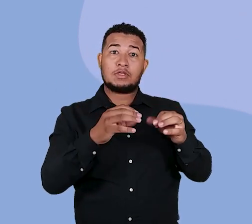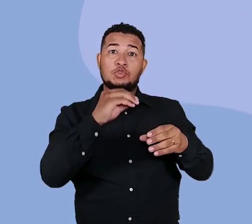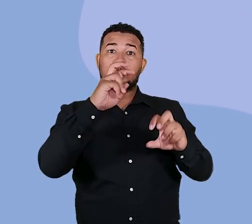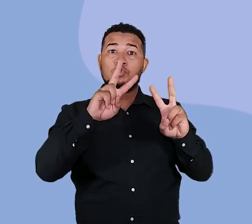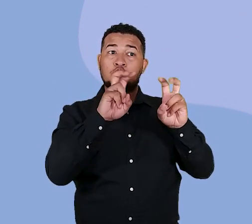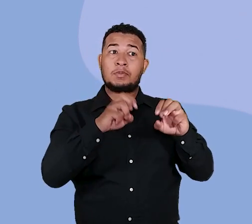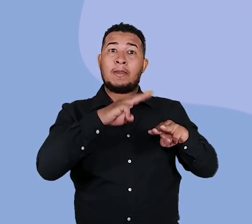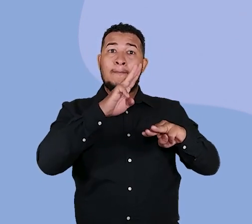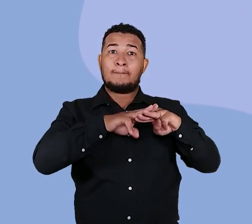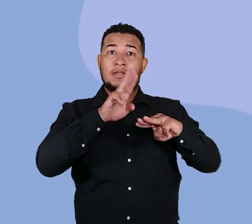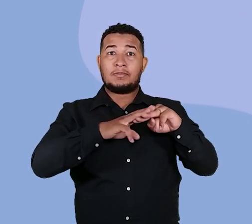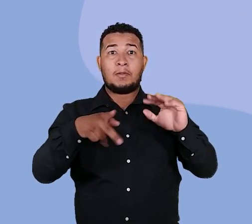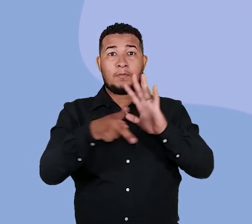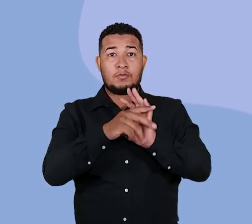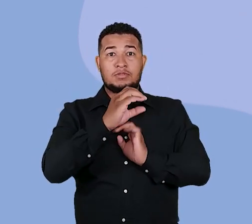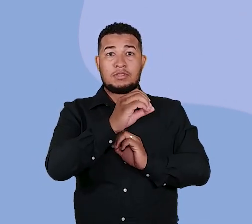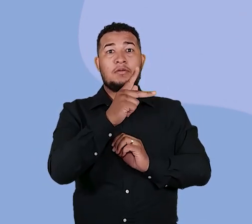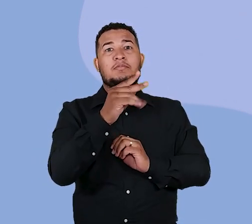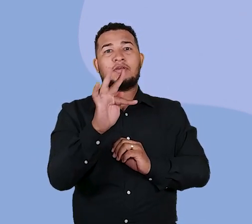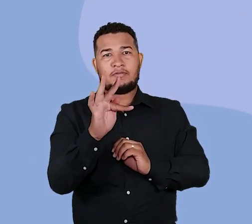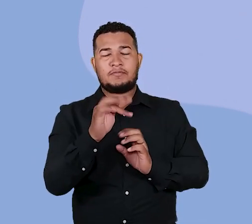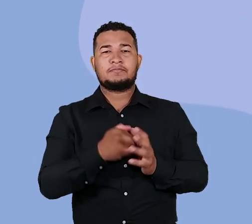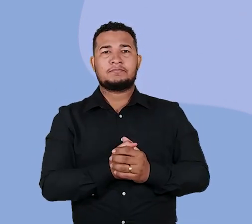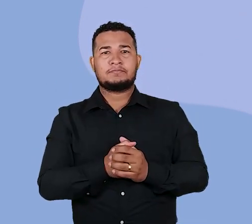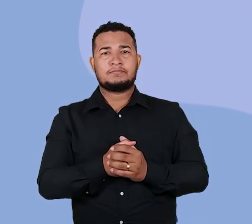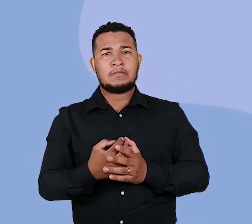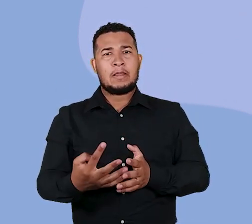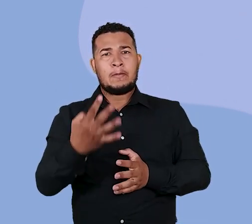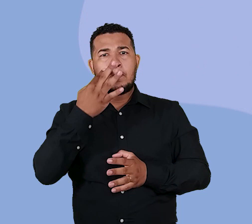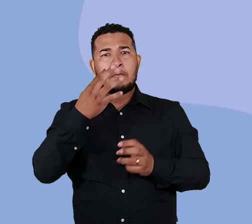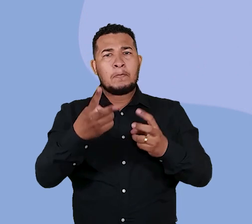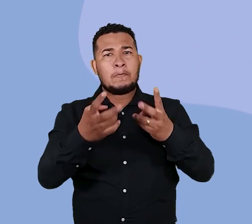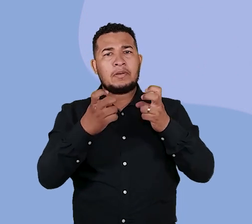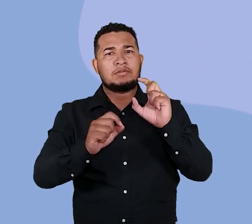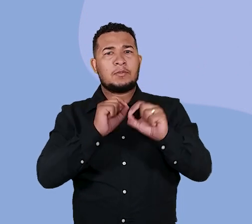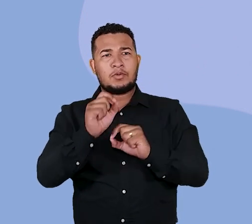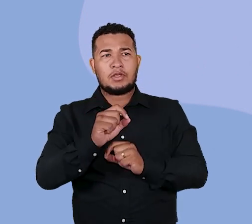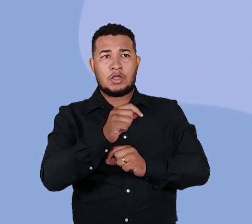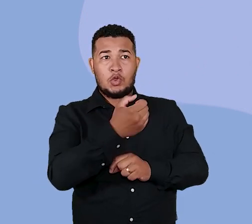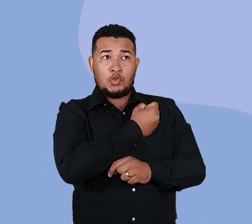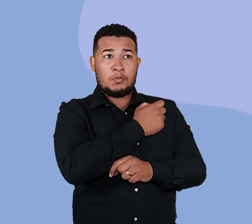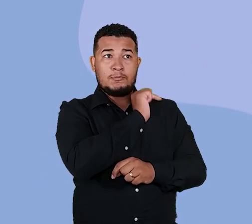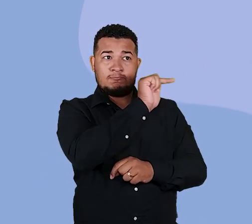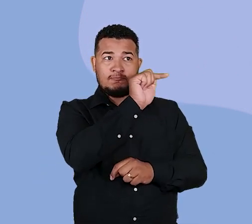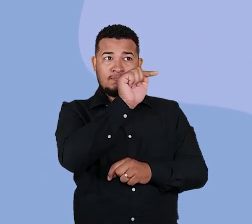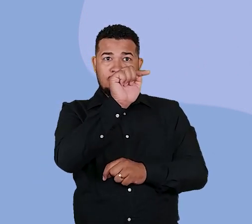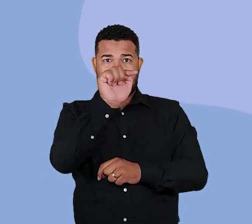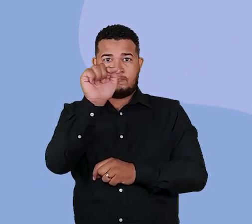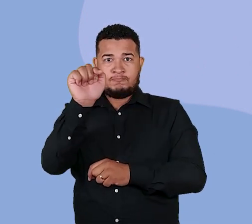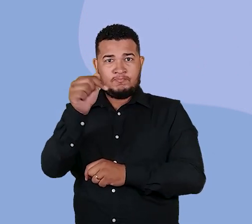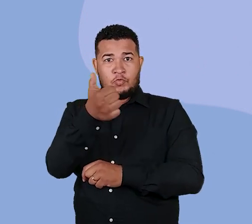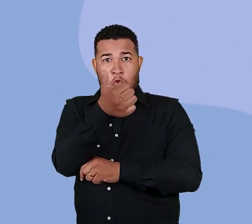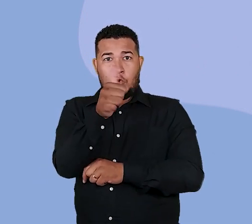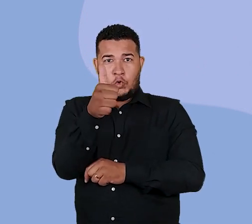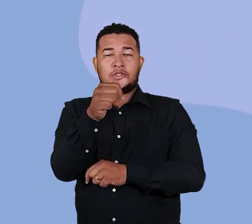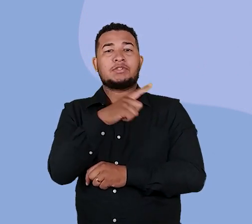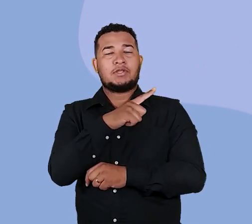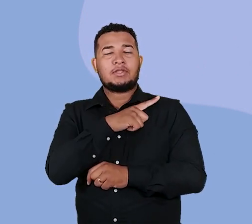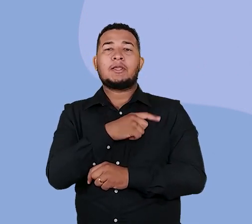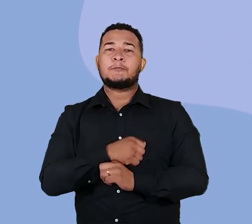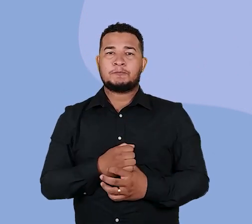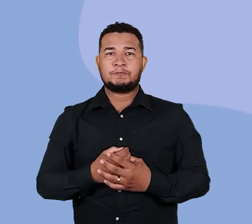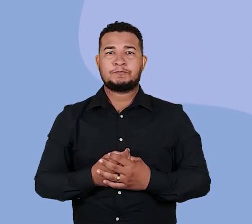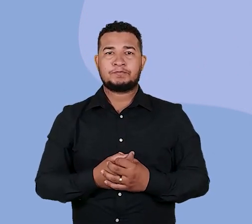da matemática no CPF. Observe genericamente os 11 números do CPF representados